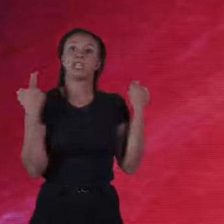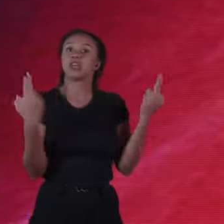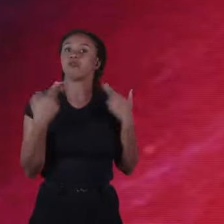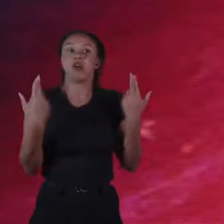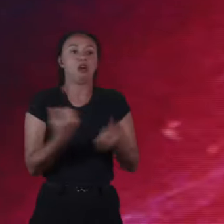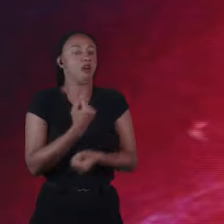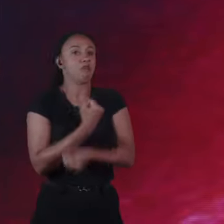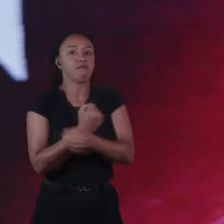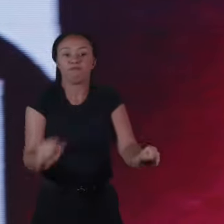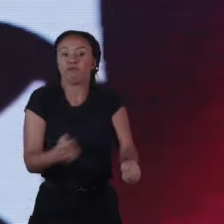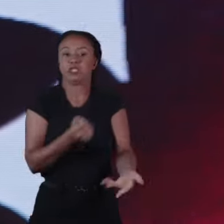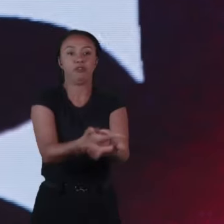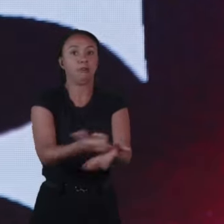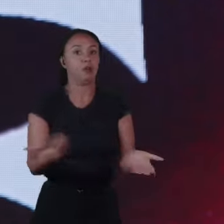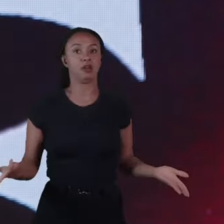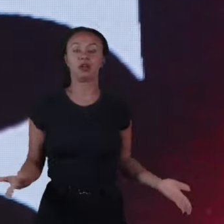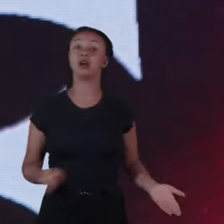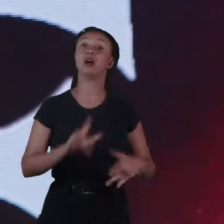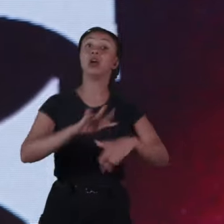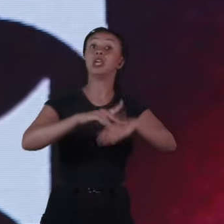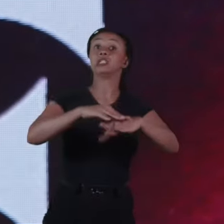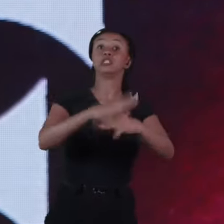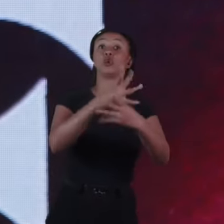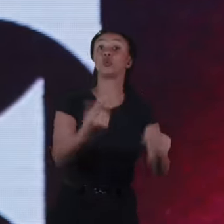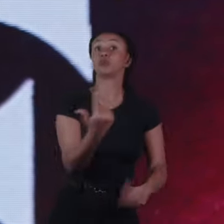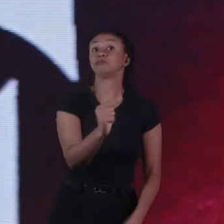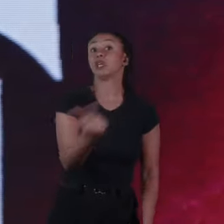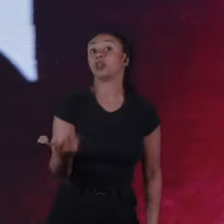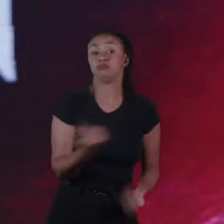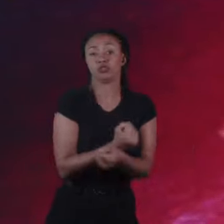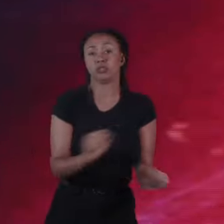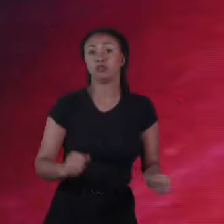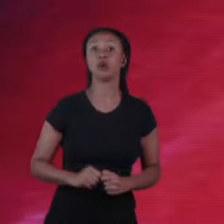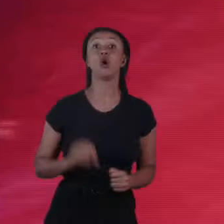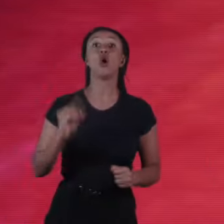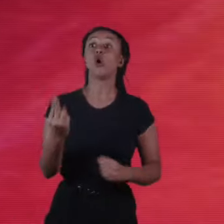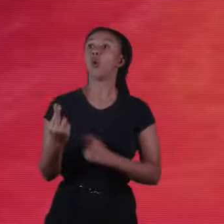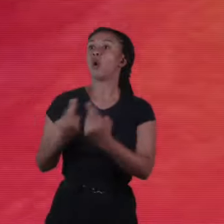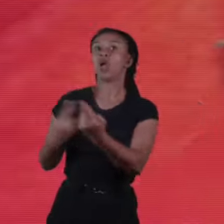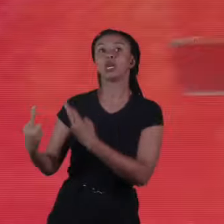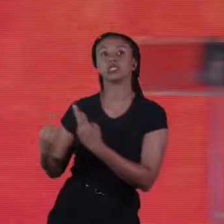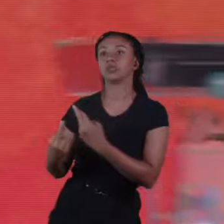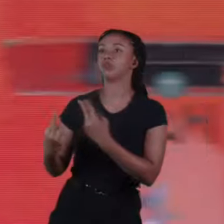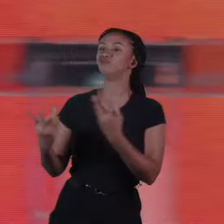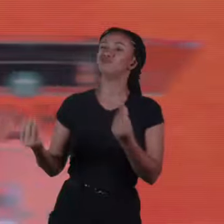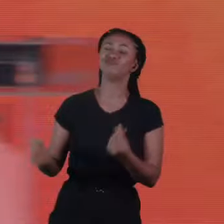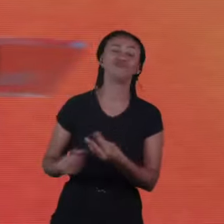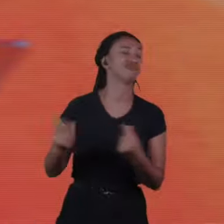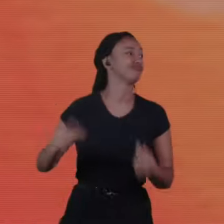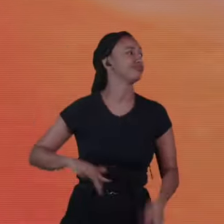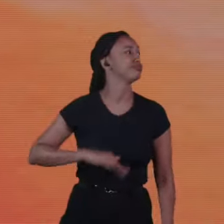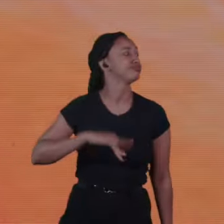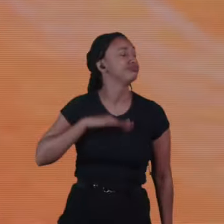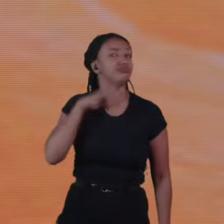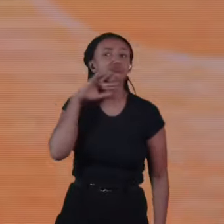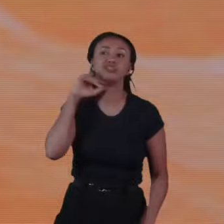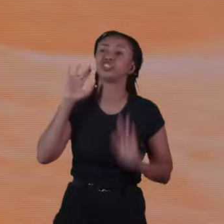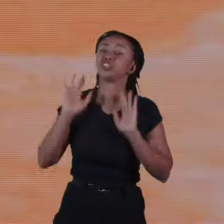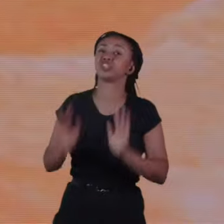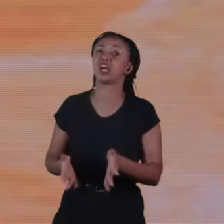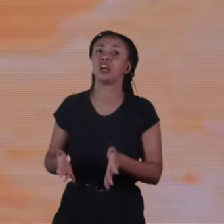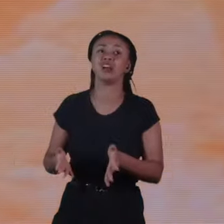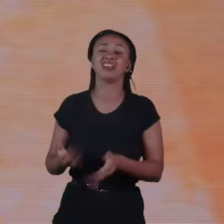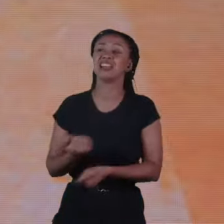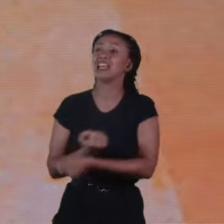uma enfermidade que não tem cura, um problema de relacionamento que parece que já se desgastou tanto que é